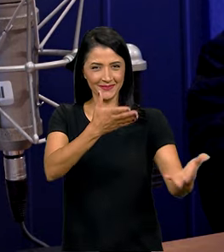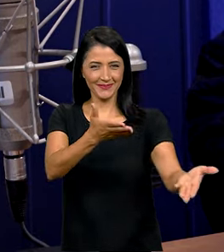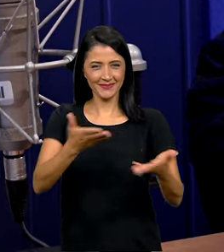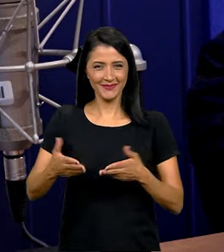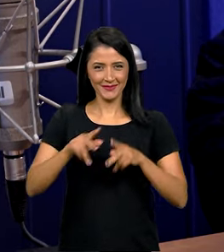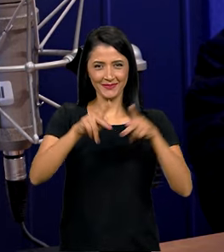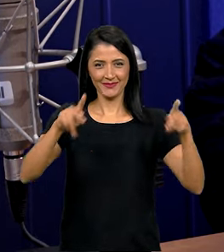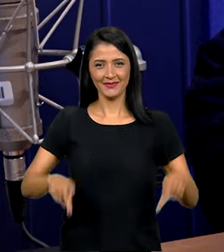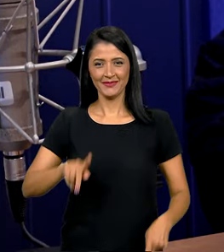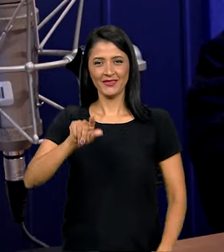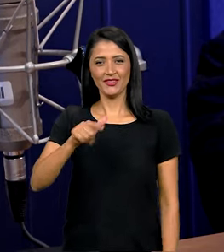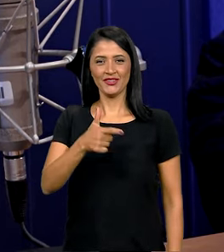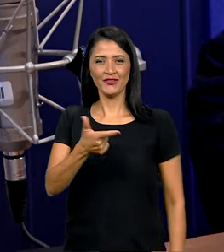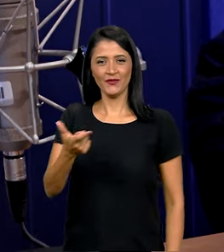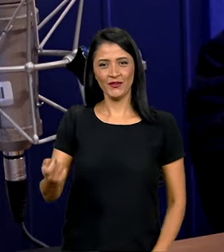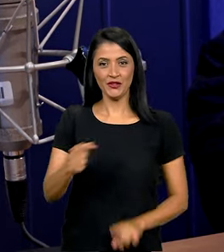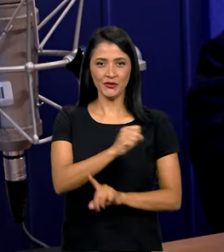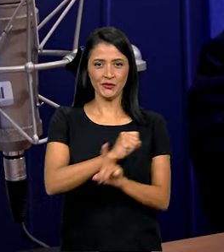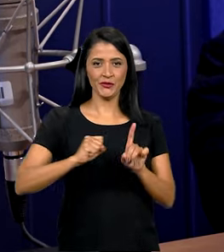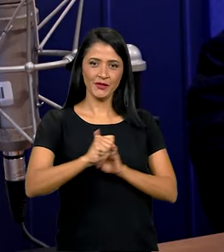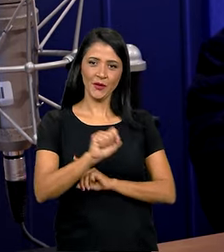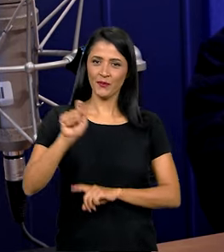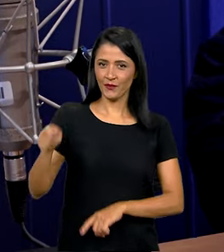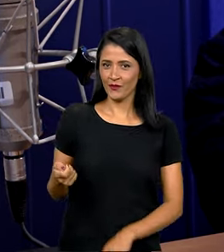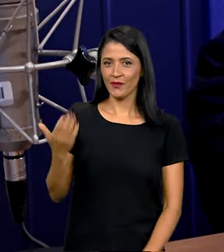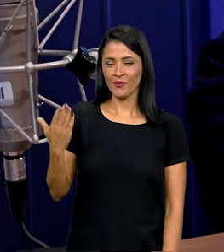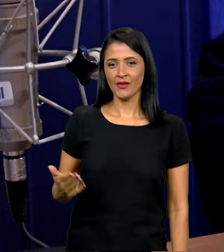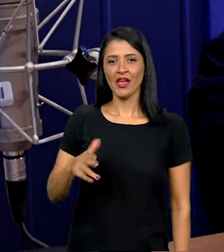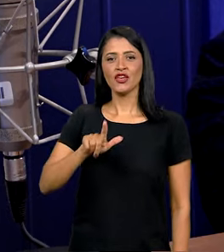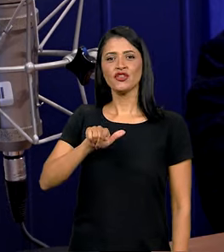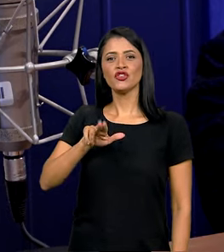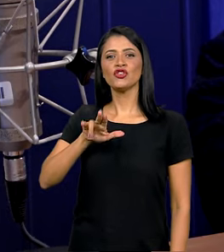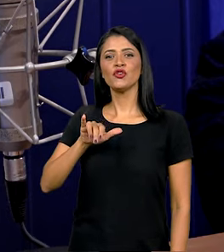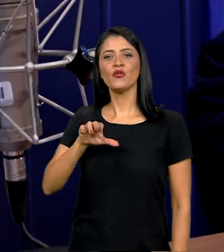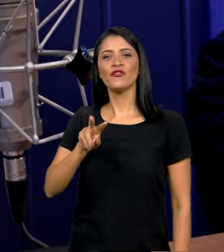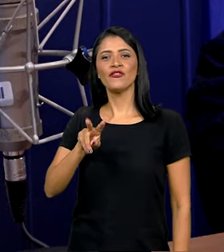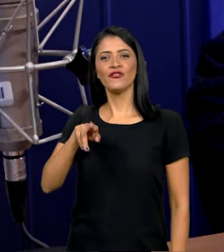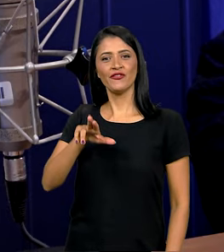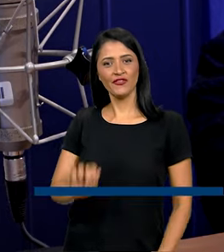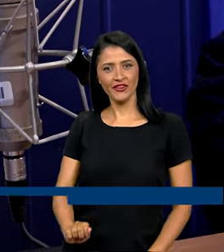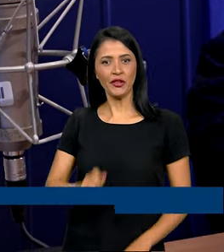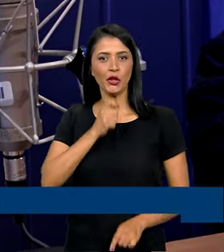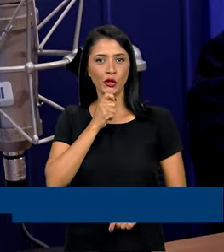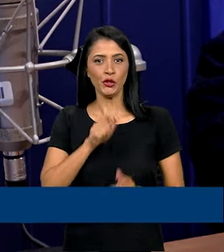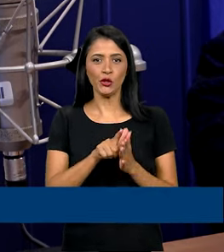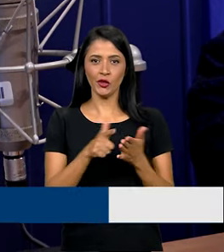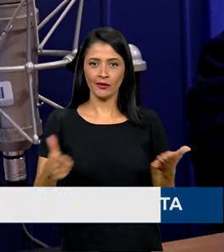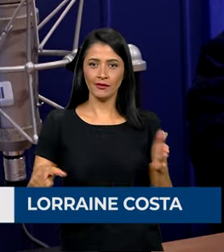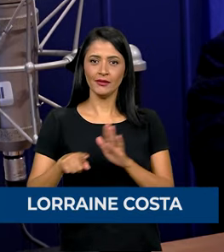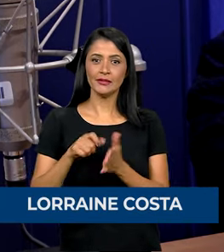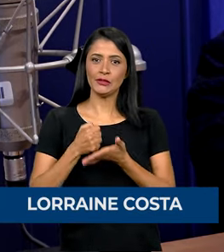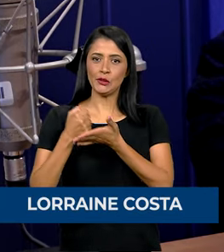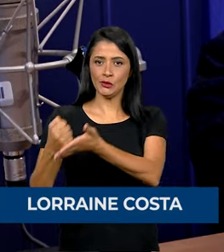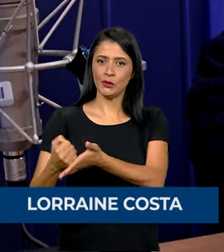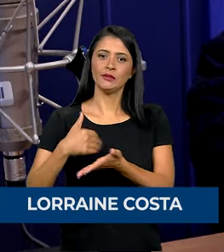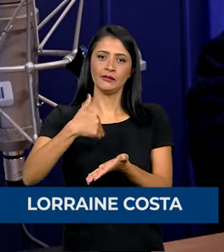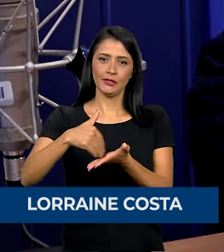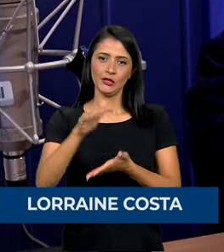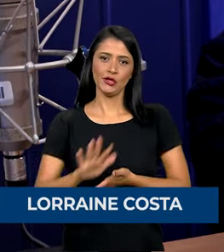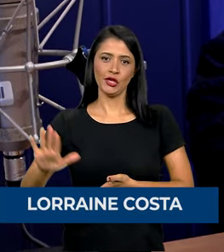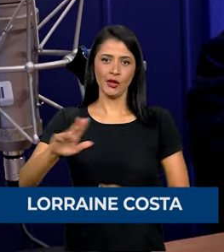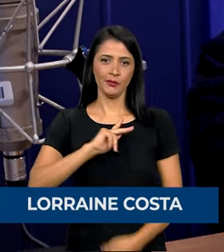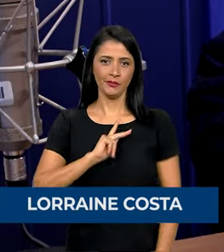bem-vindos ao pod G20 social eu sou Geovana tes jornalista assessora da Secretaria